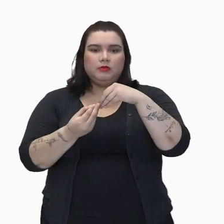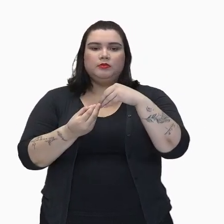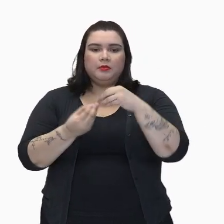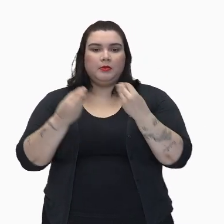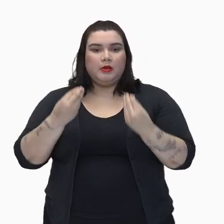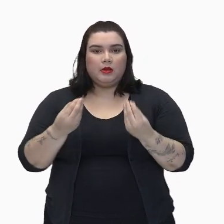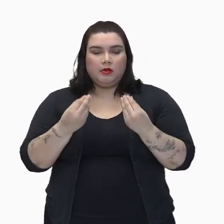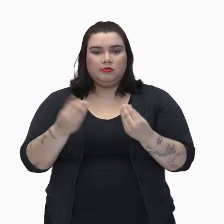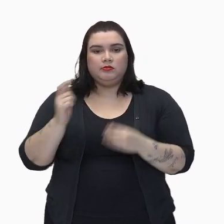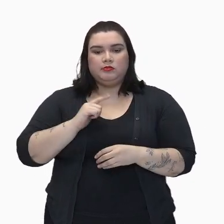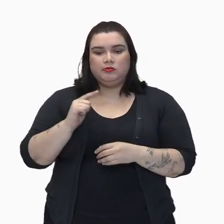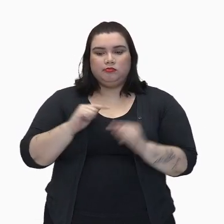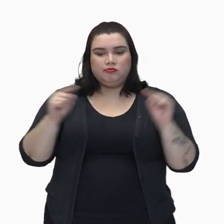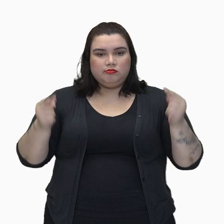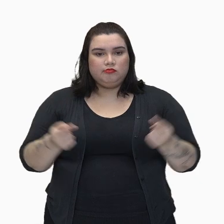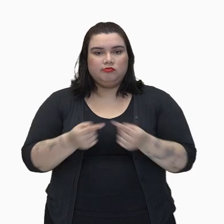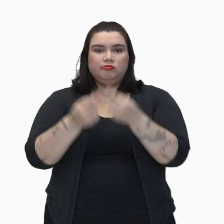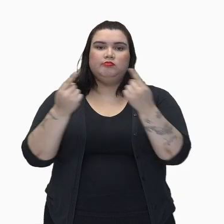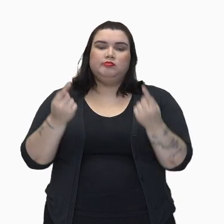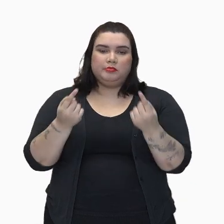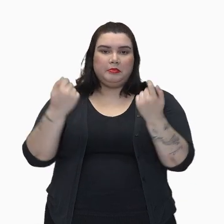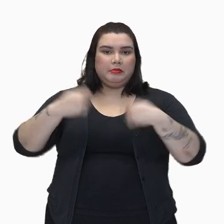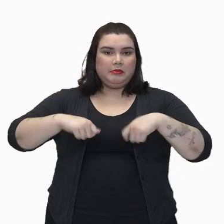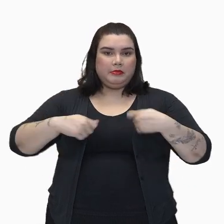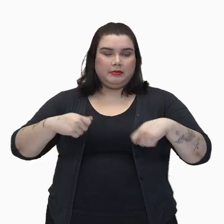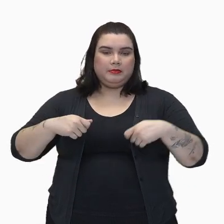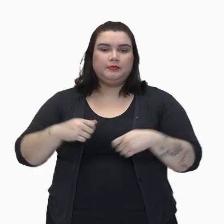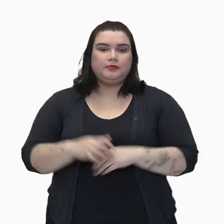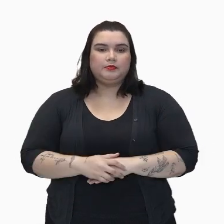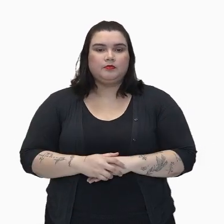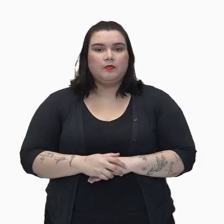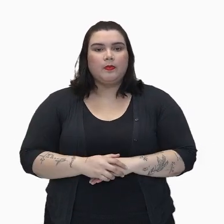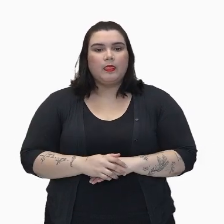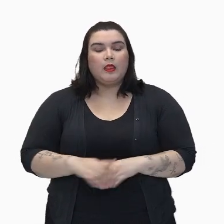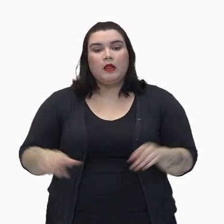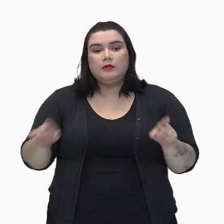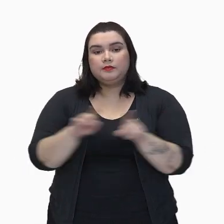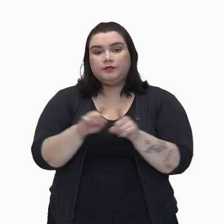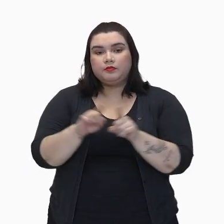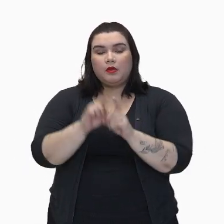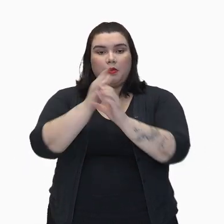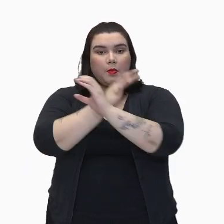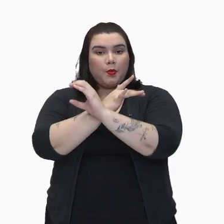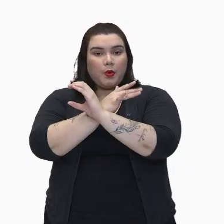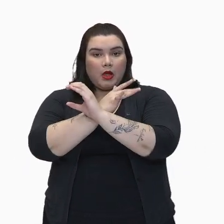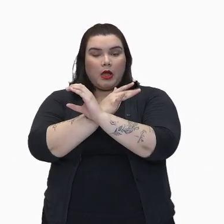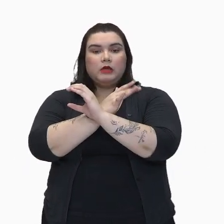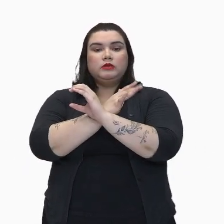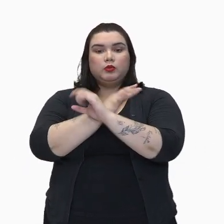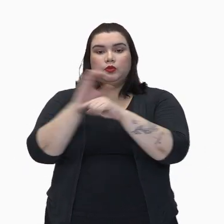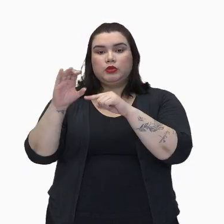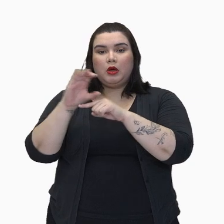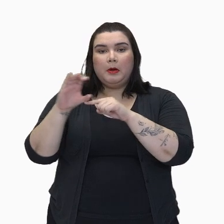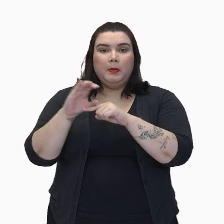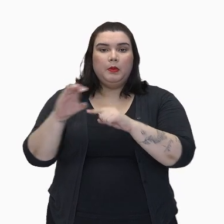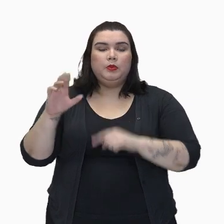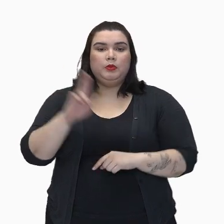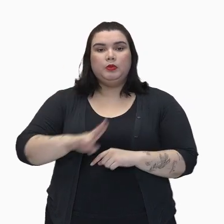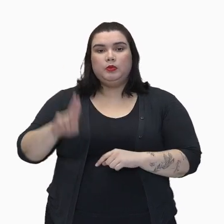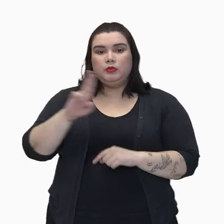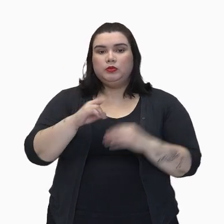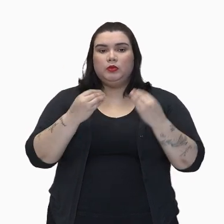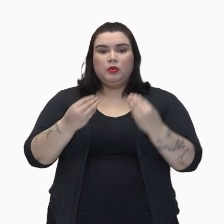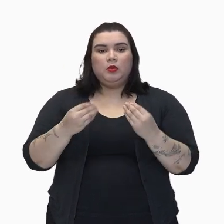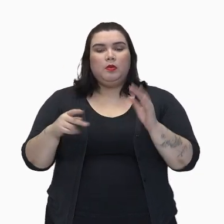fazer efeito de acordo com a necessidade. Além disso, os ácidos carboxílicos, eles são utilizados como produtos